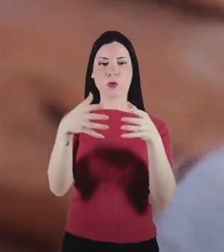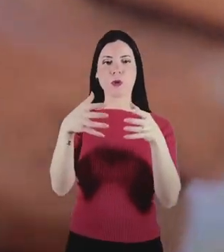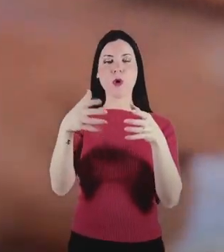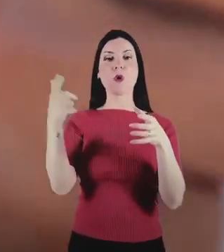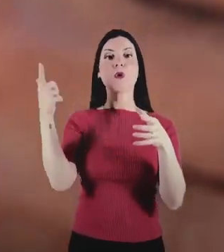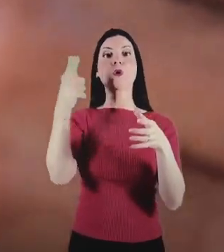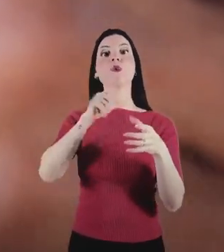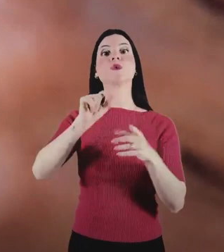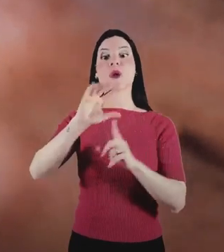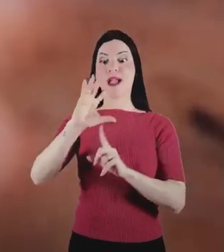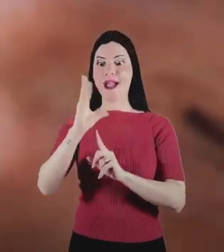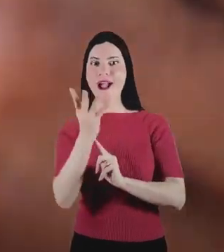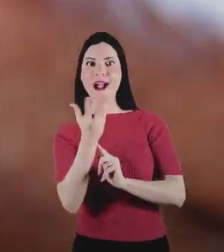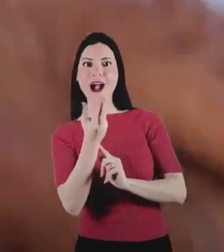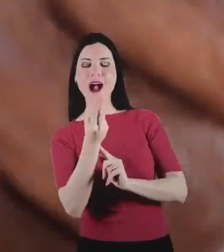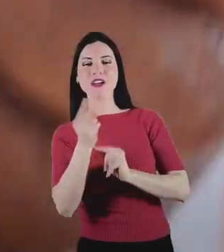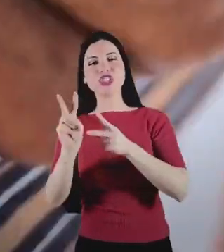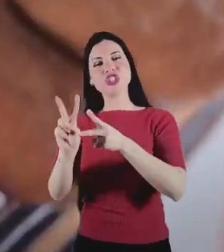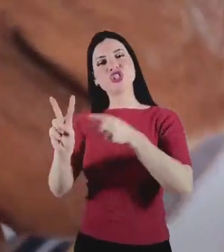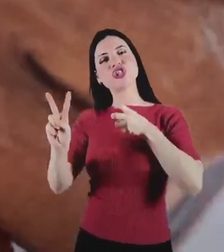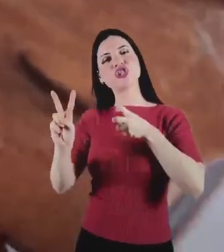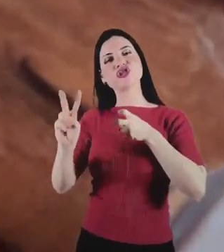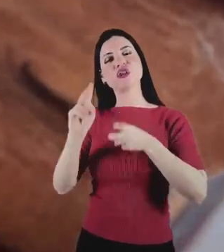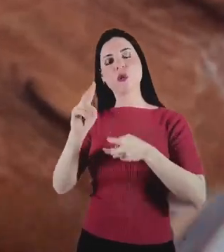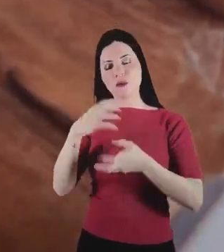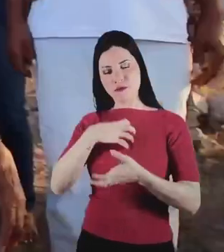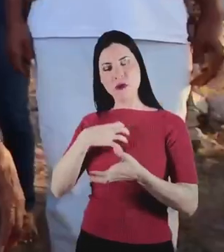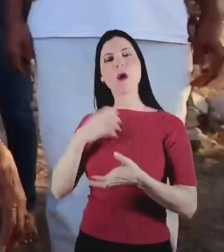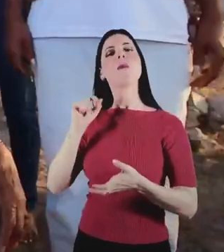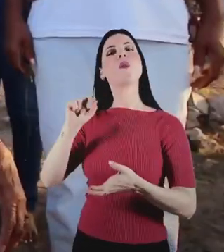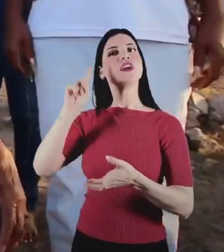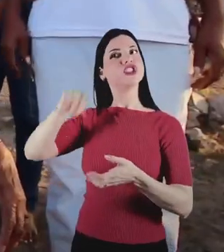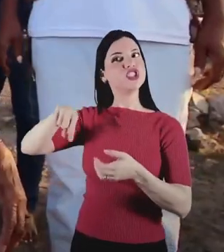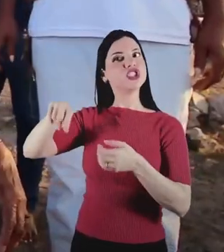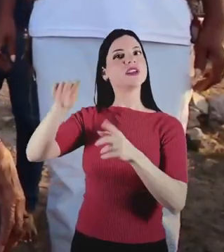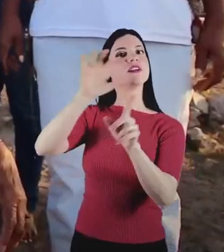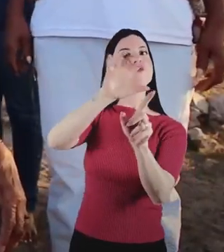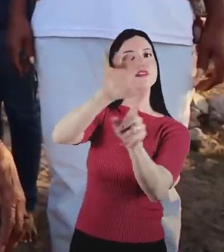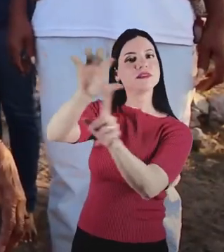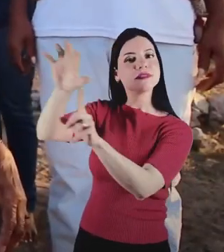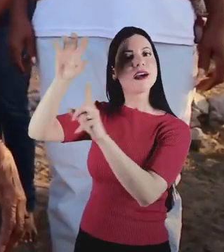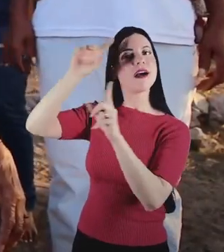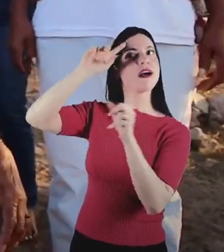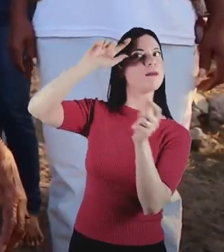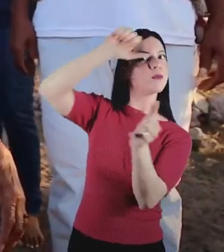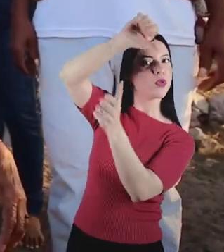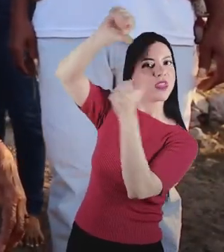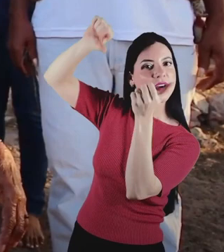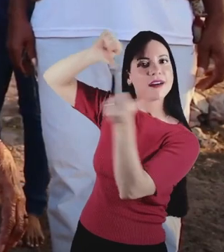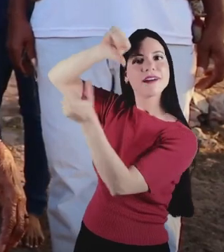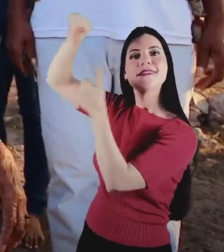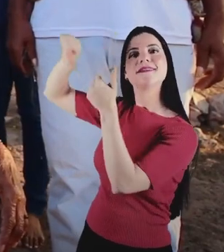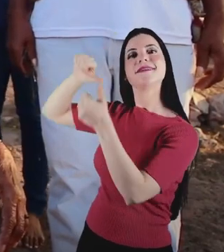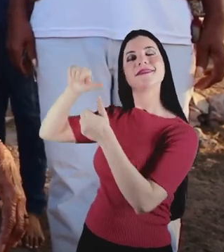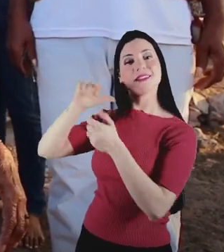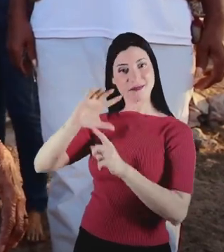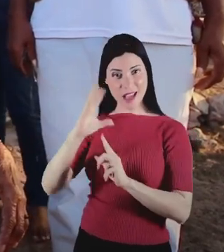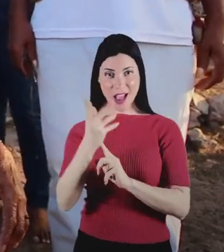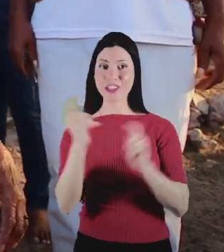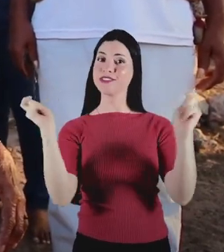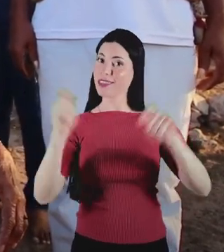colocasse, né, a arte indígena, né, como forma de subversão. E que a arte, ela tem muito isso, né, que traz